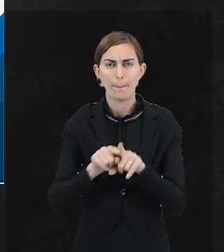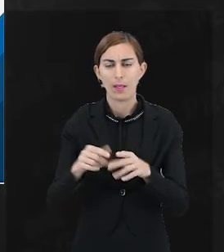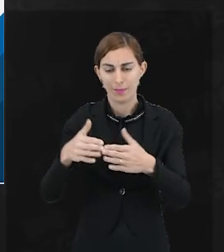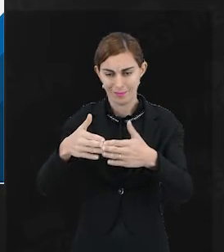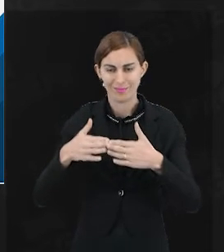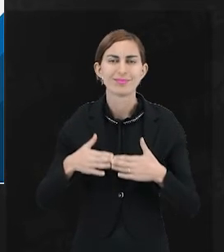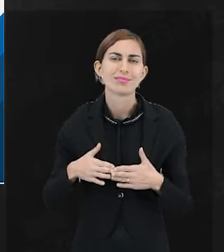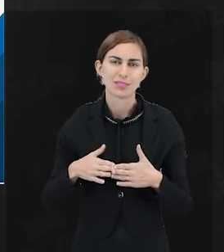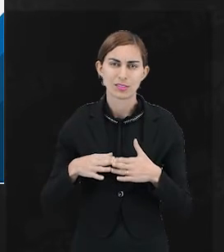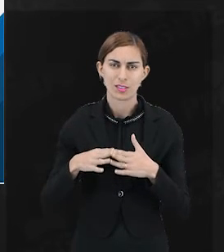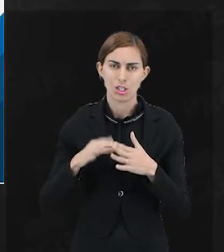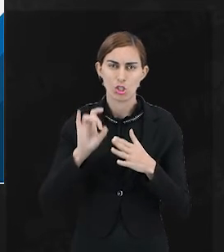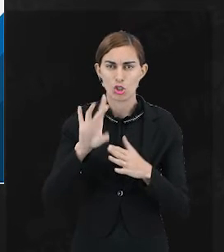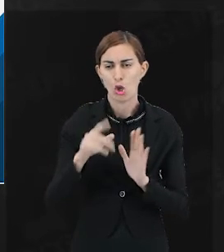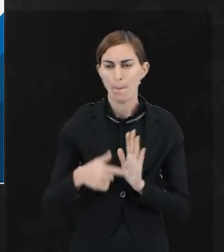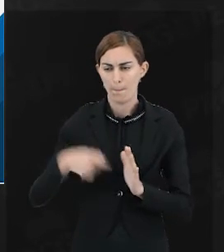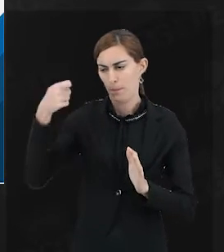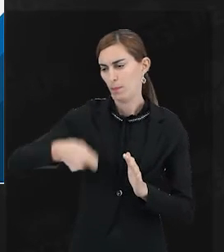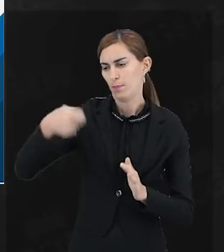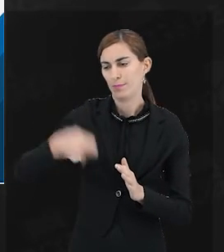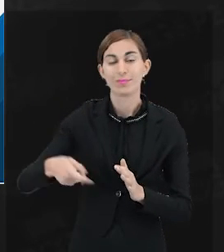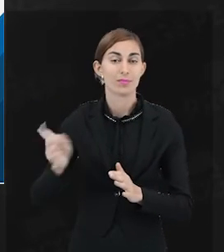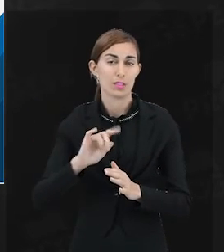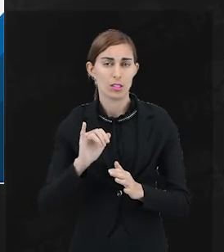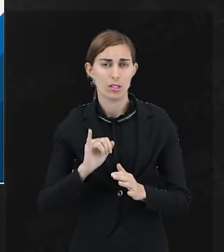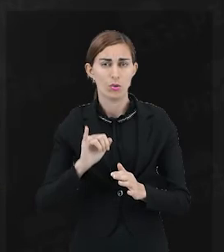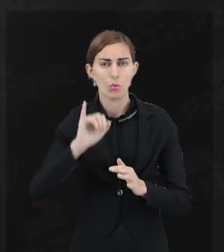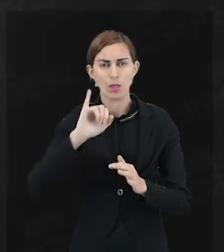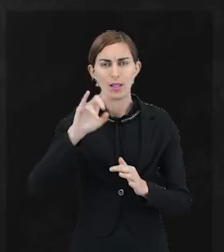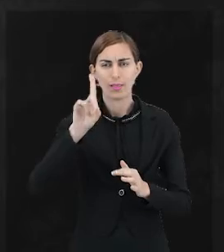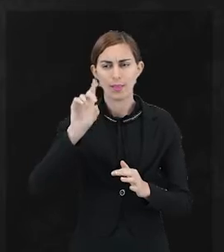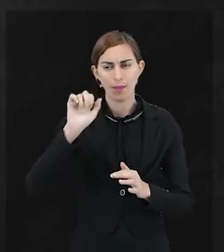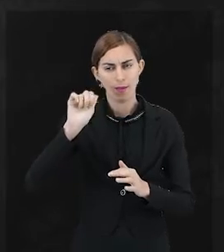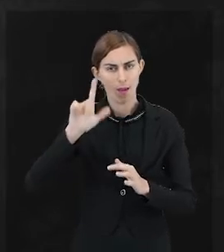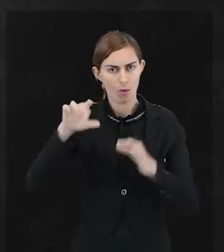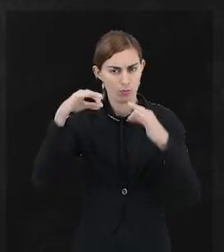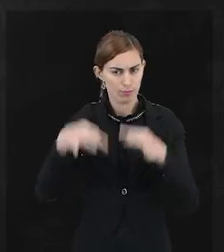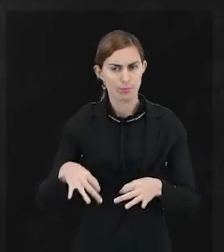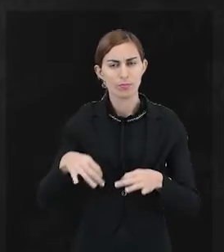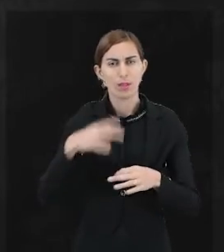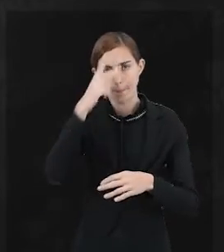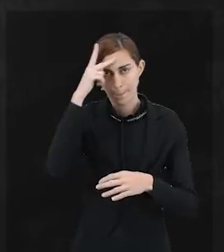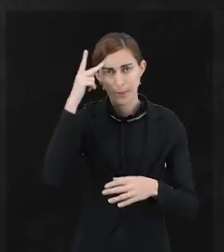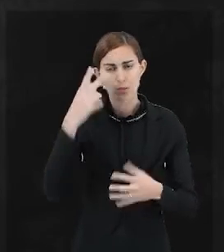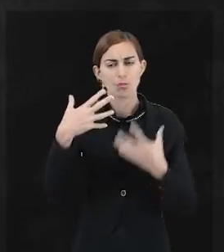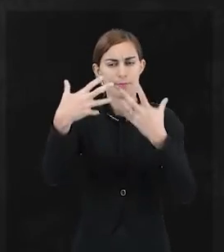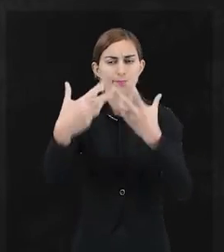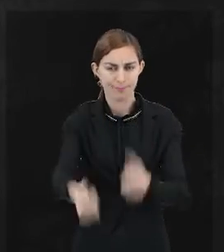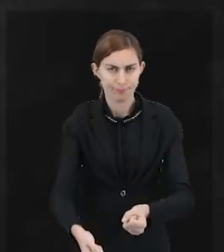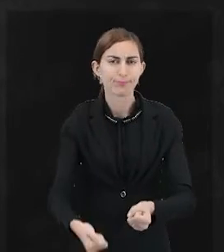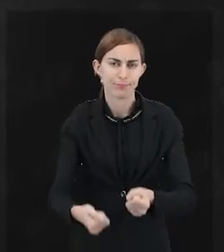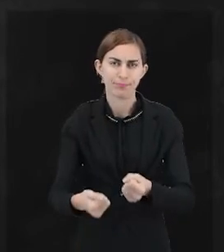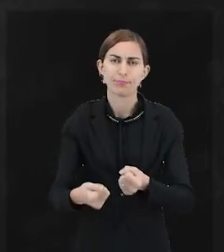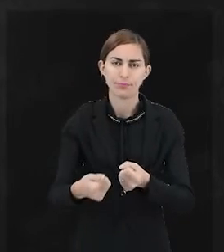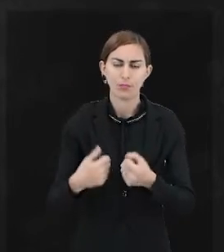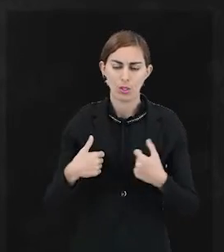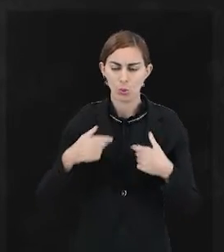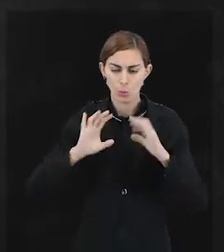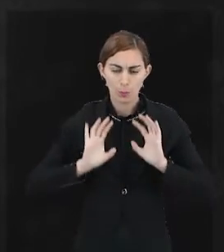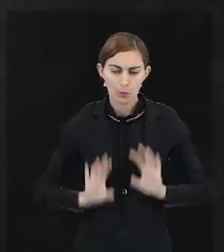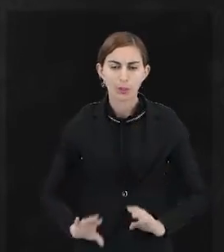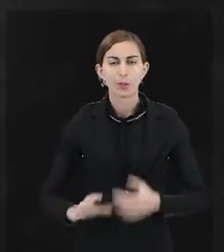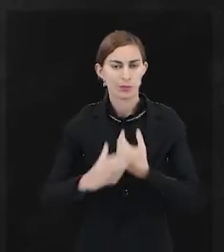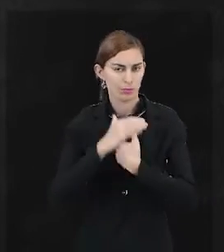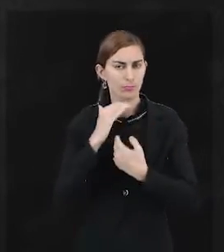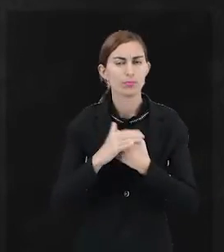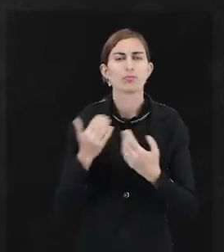solicitado ao invés de imposto. O ideal é que quando a pessoa se prontifica né, a receber um retorno sobre o seu comportamento,